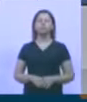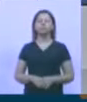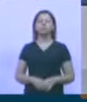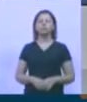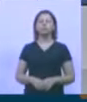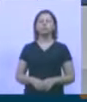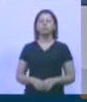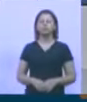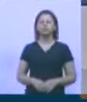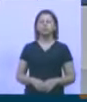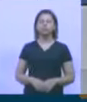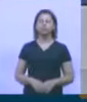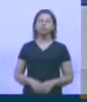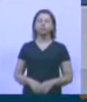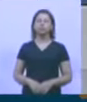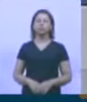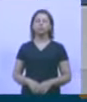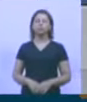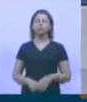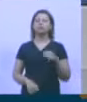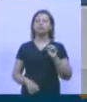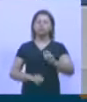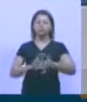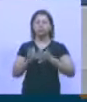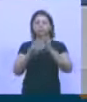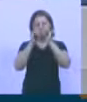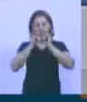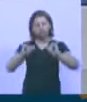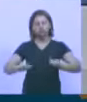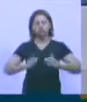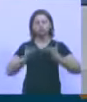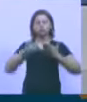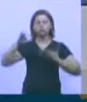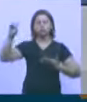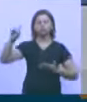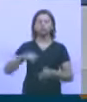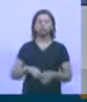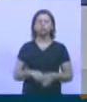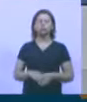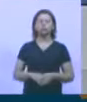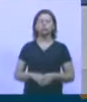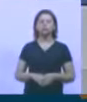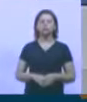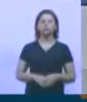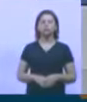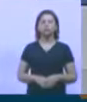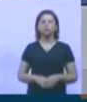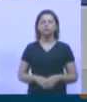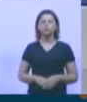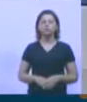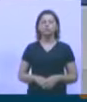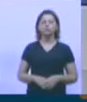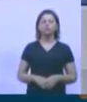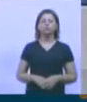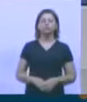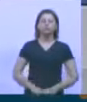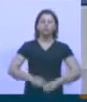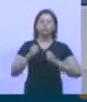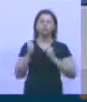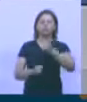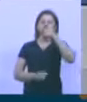in the Bible. E olha o que o Senhor diz na palavra. Can a mother forget the child of her womb? Pode a